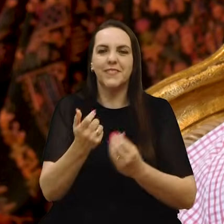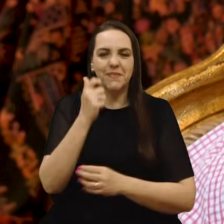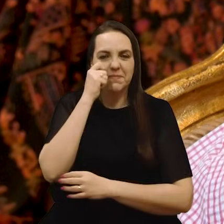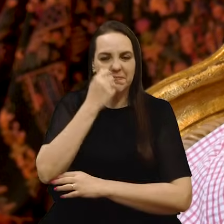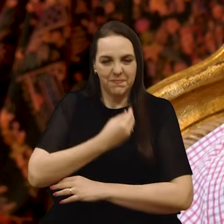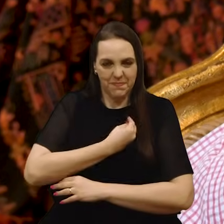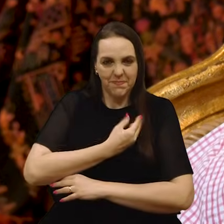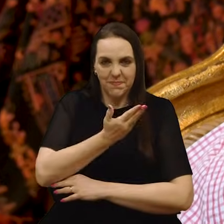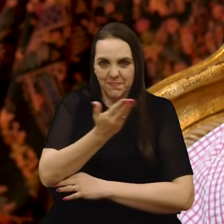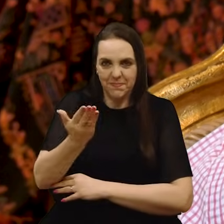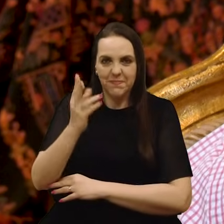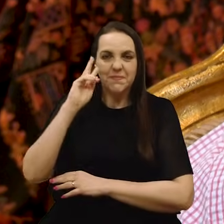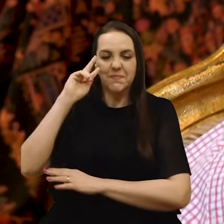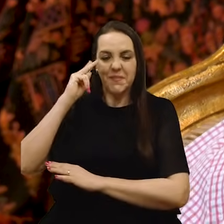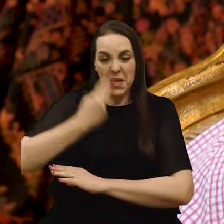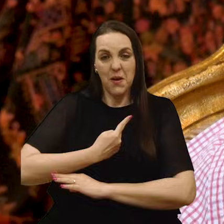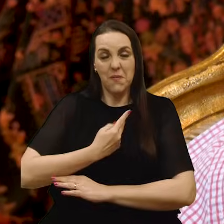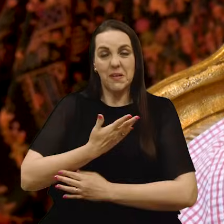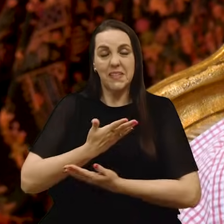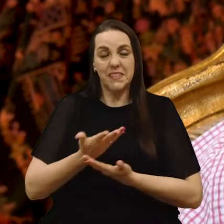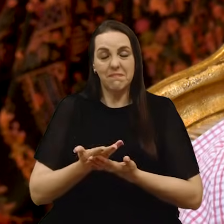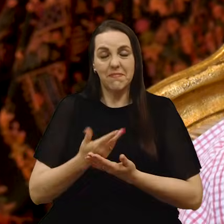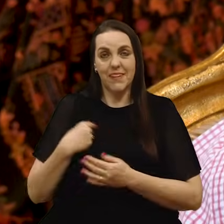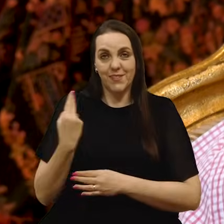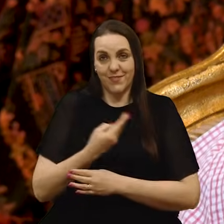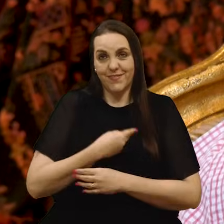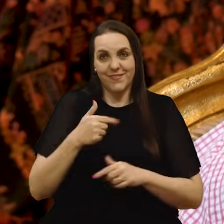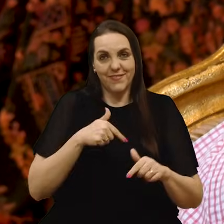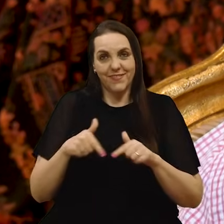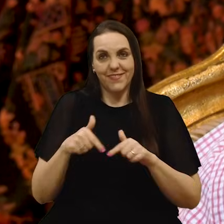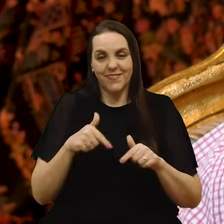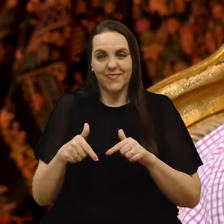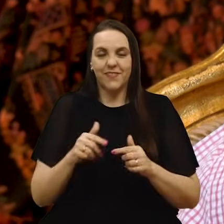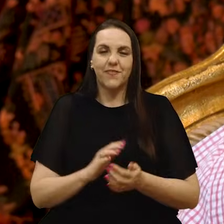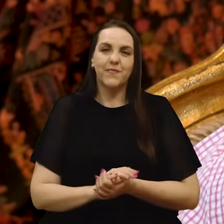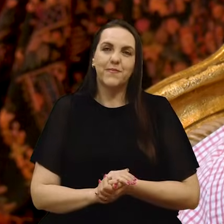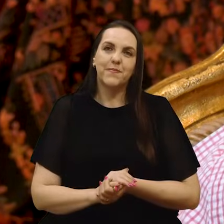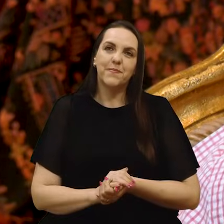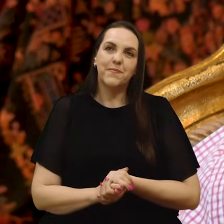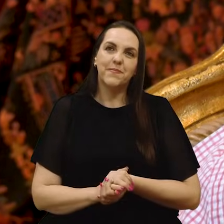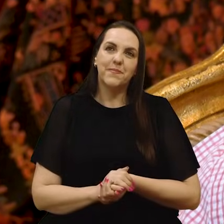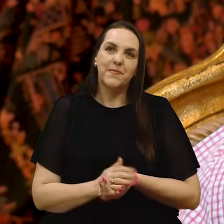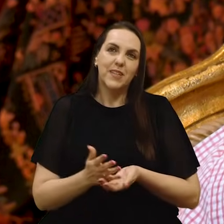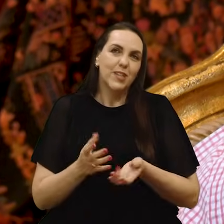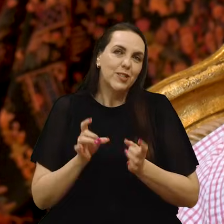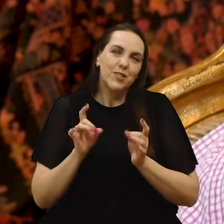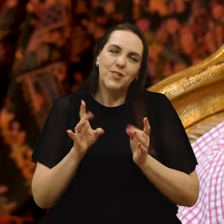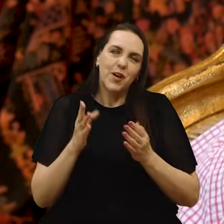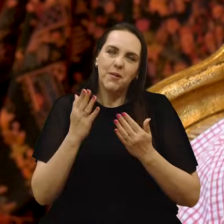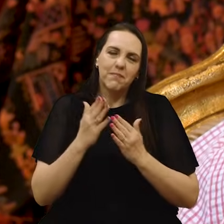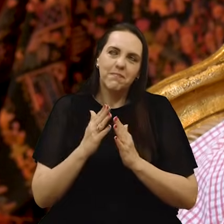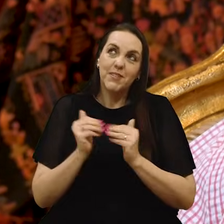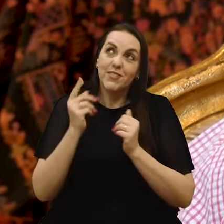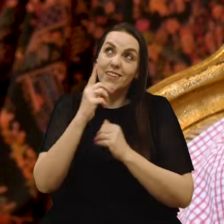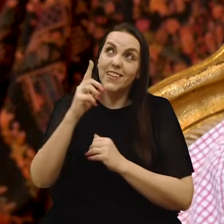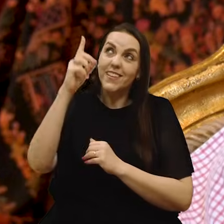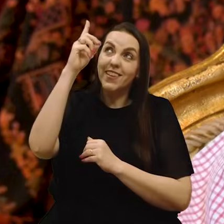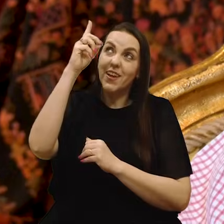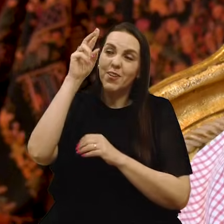a presença de vocês, o reconhecimento que vocês têm pelo nosso trabalho